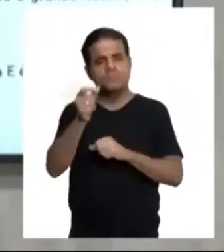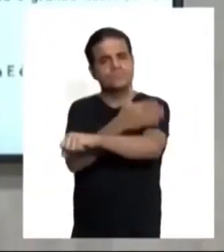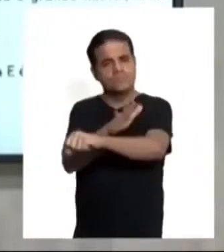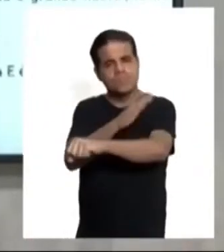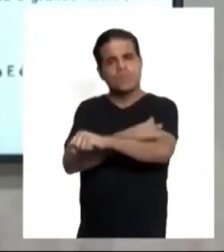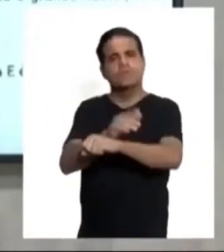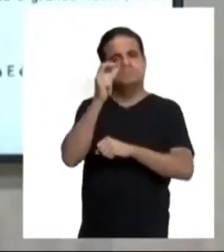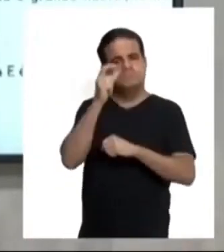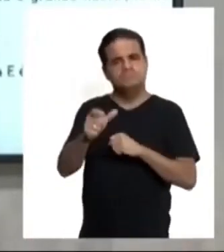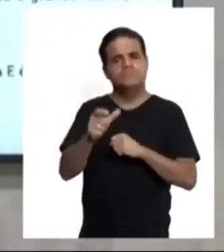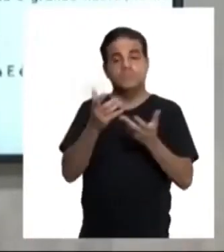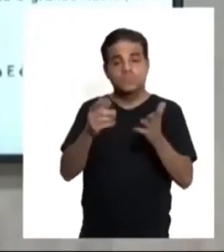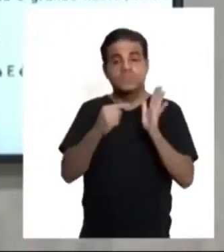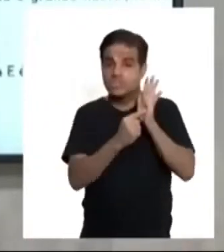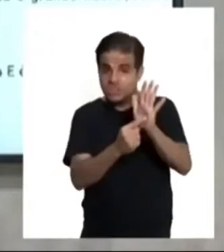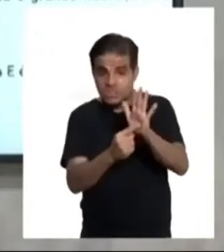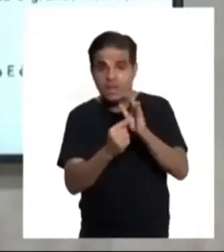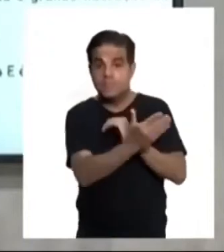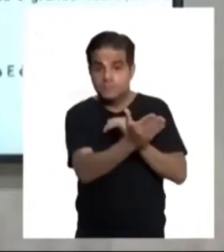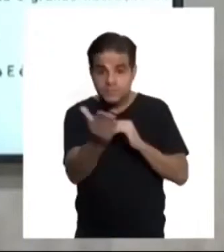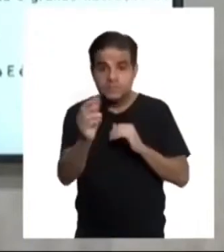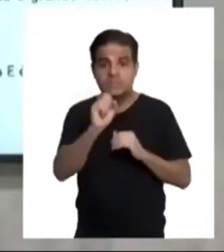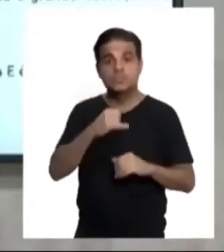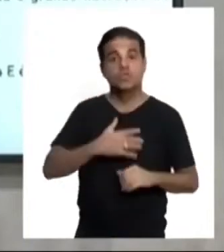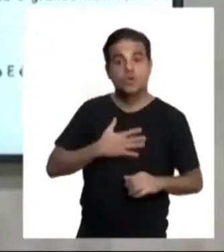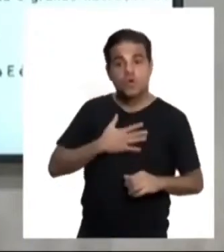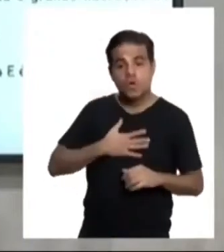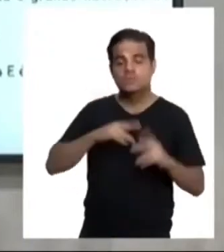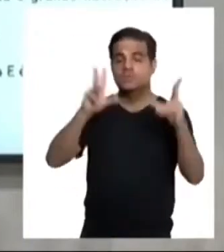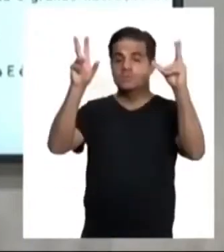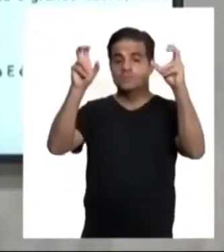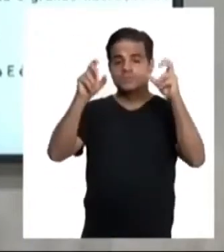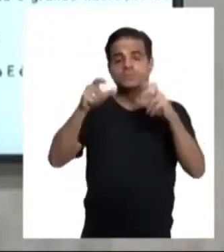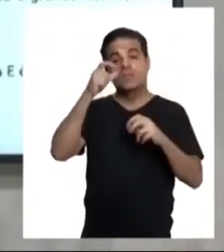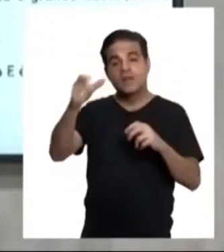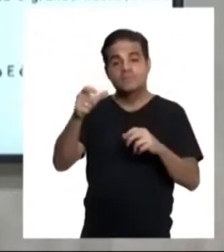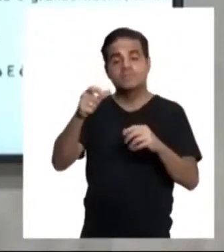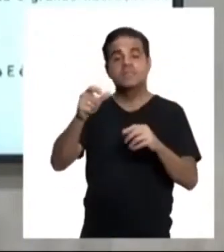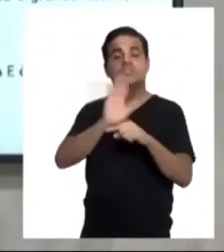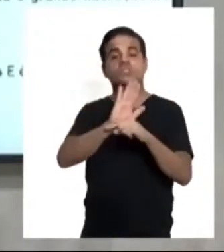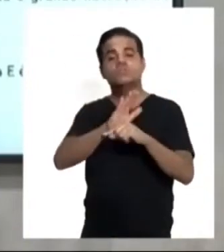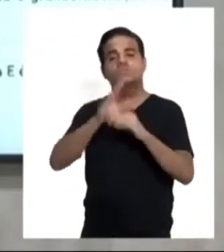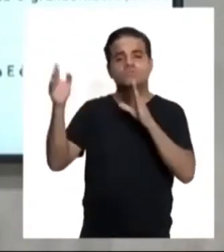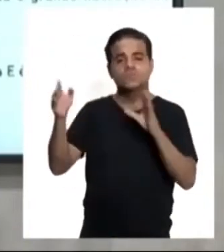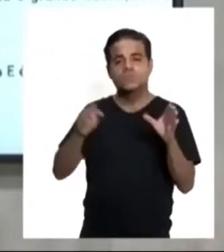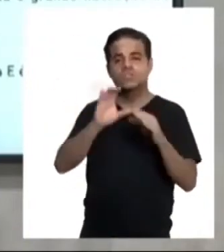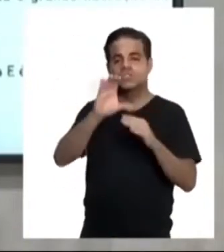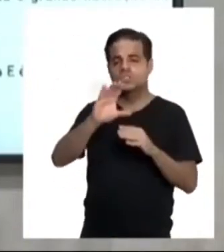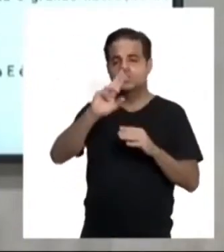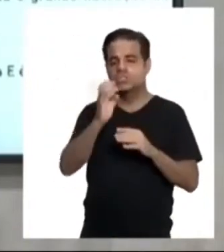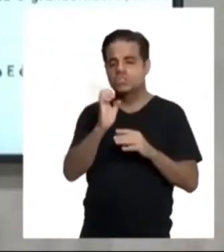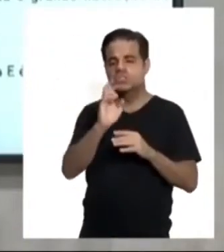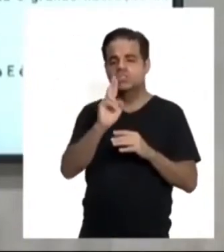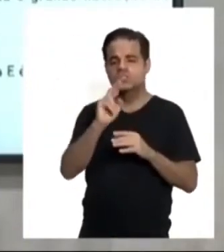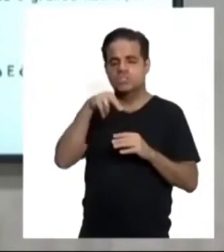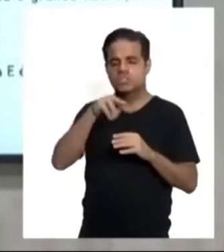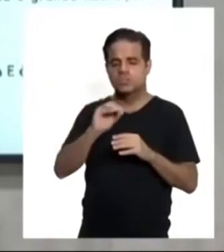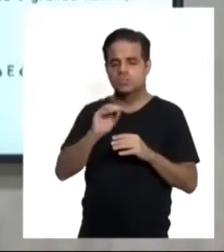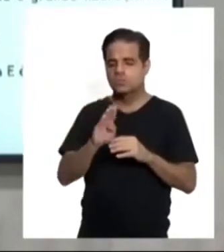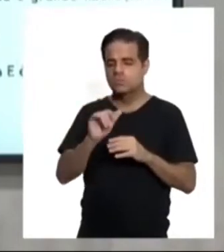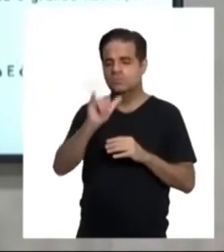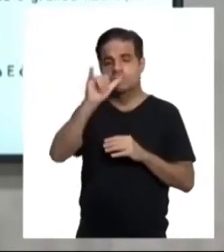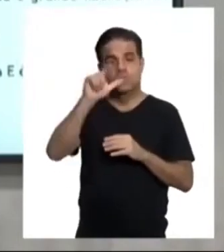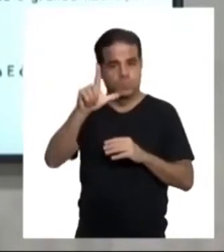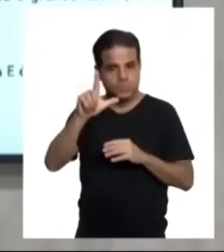que eu gostaria de indicar para vocês, se gostam desse assunto, assistir essa série que chama Chernobyl. Certo?